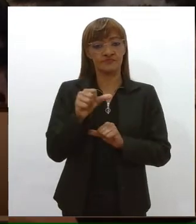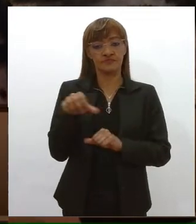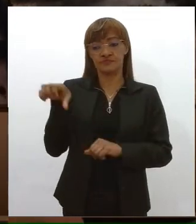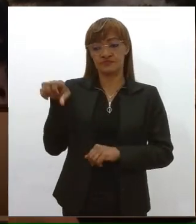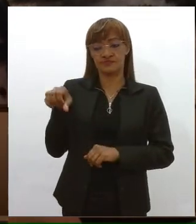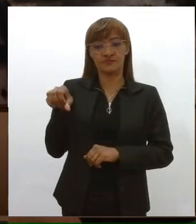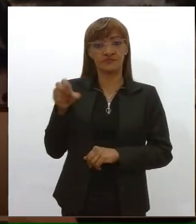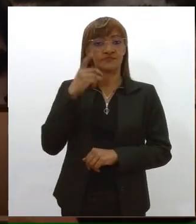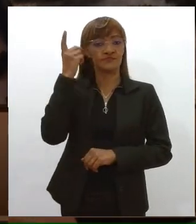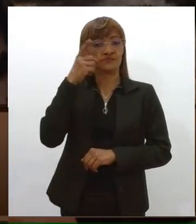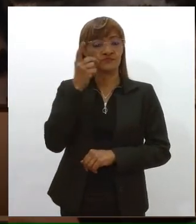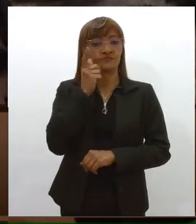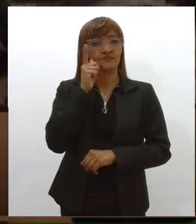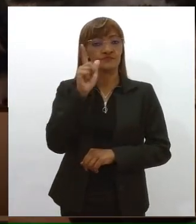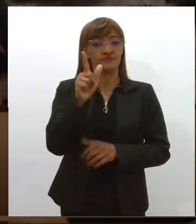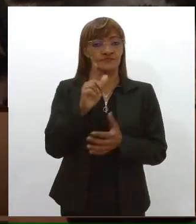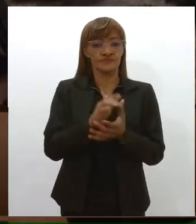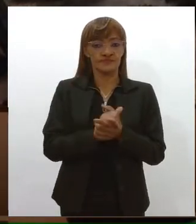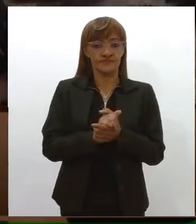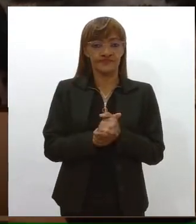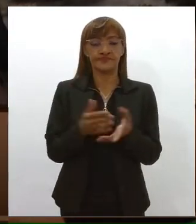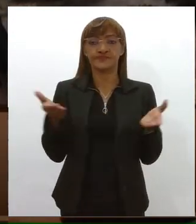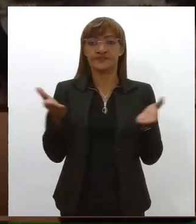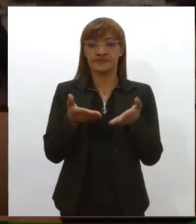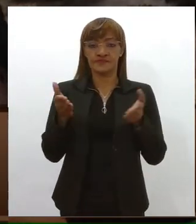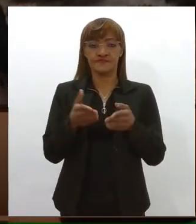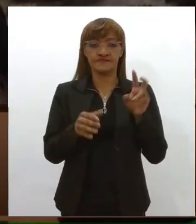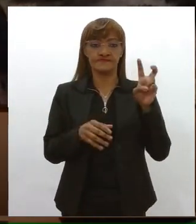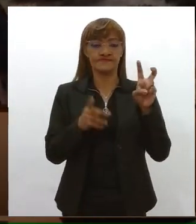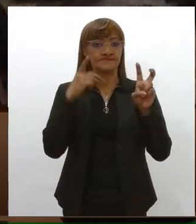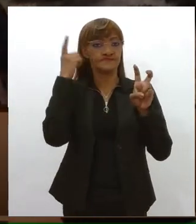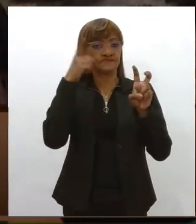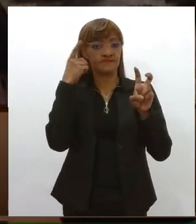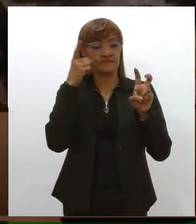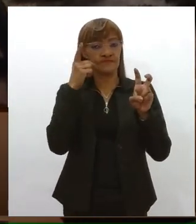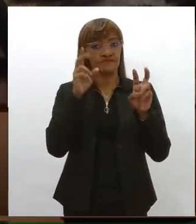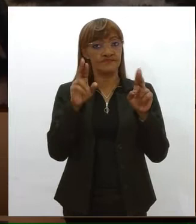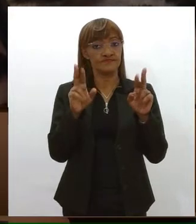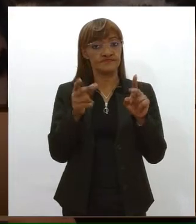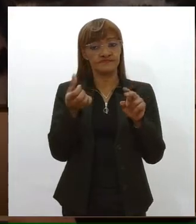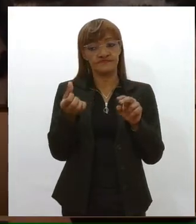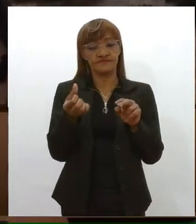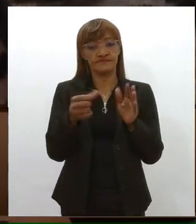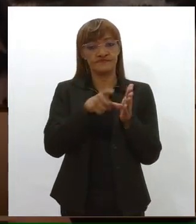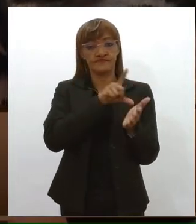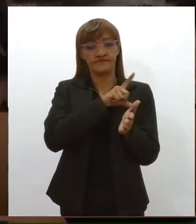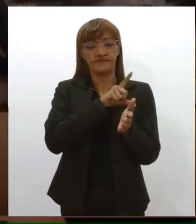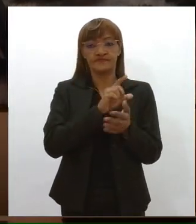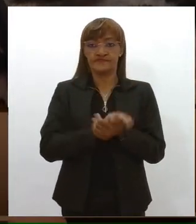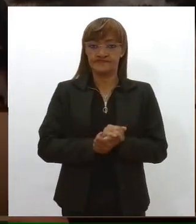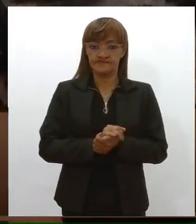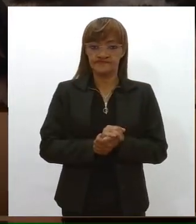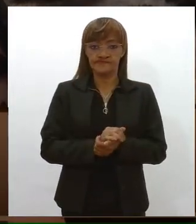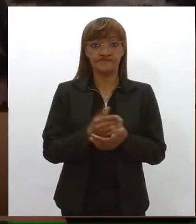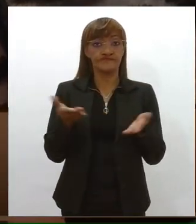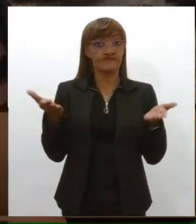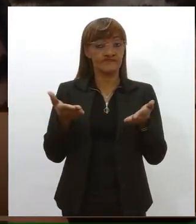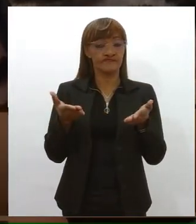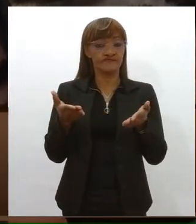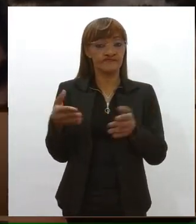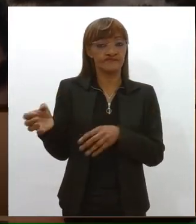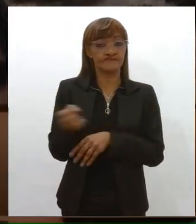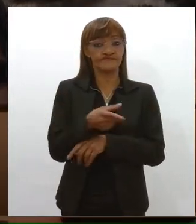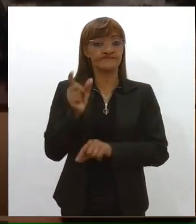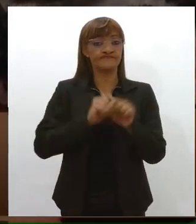reeleição. A Alesia agora terá 5 deputadas e não 6, como na legislatura passada. A grande novidade foi a eleição